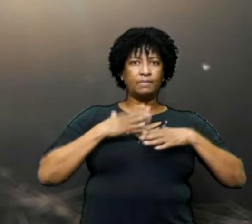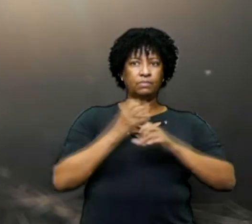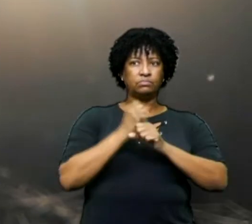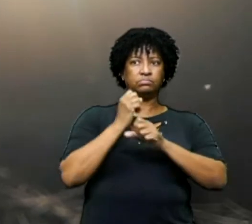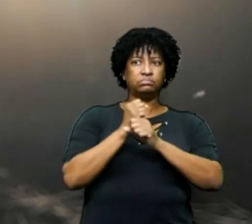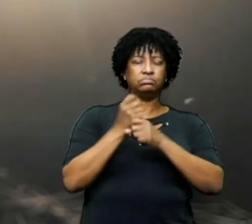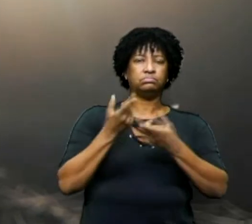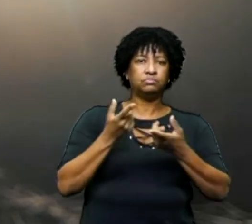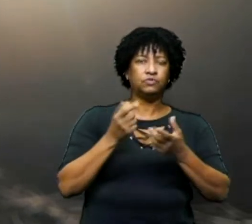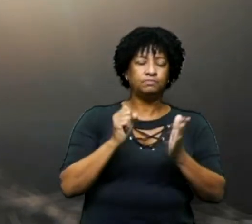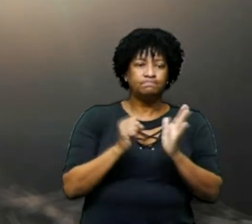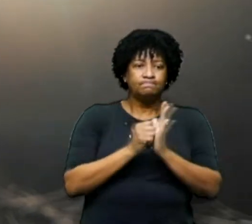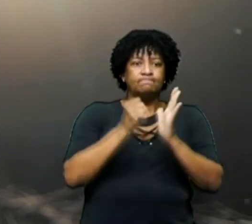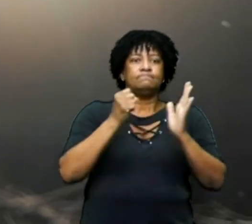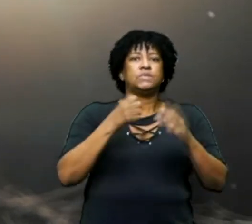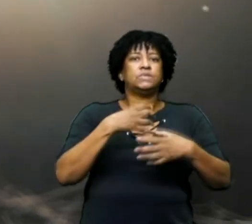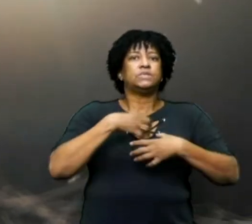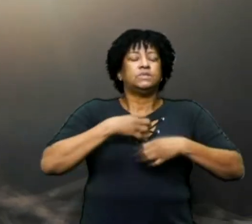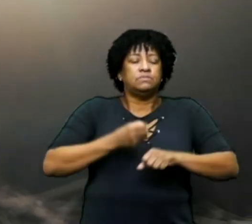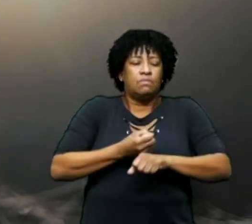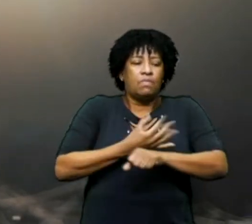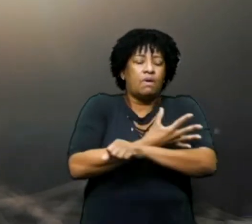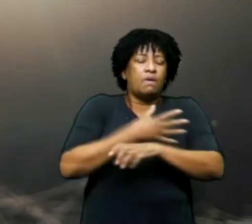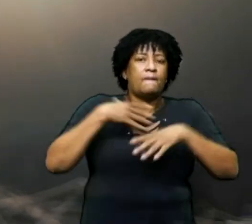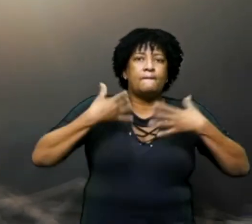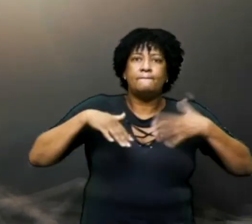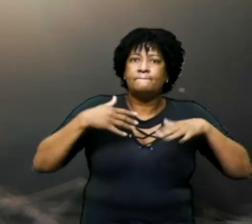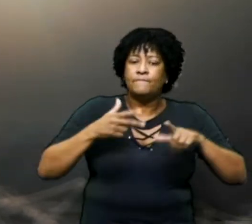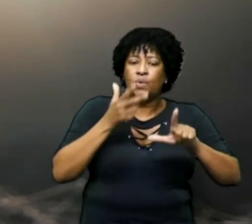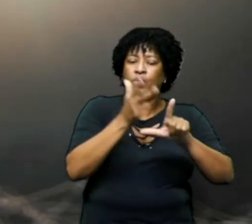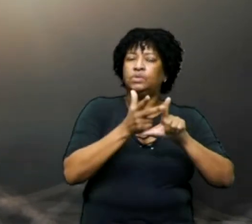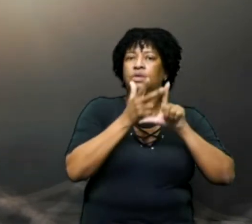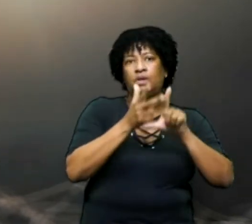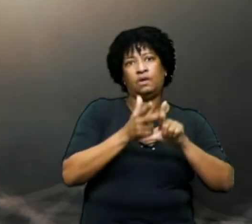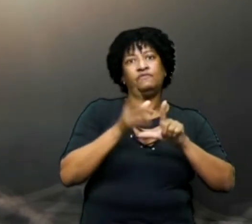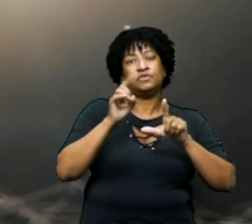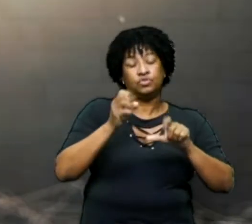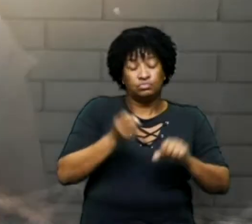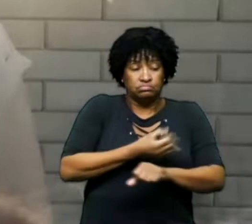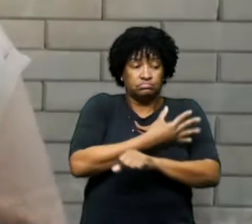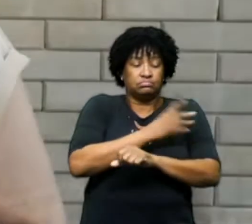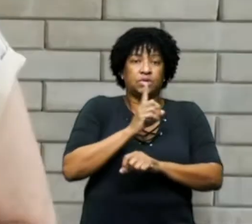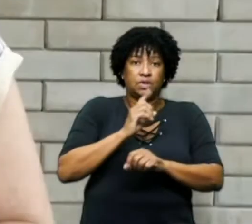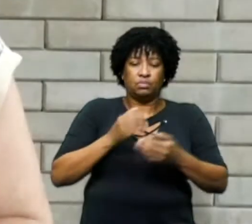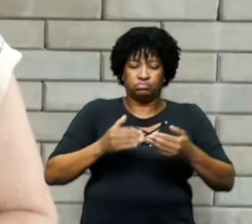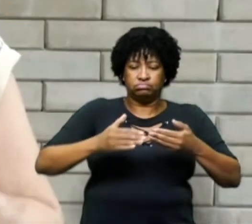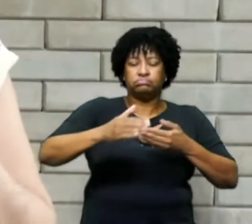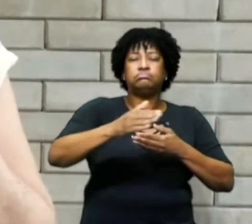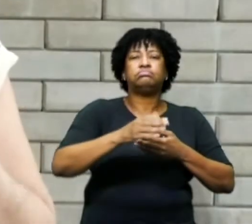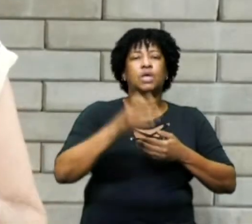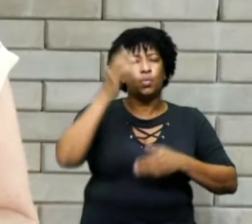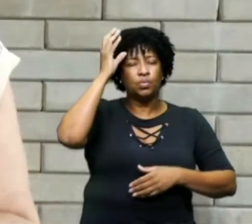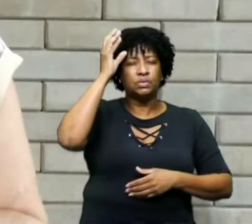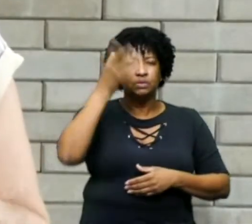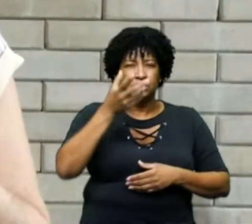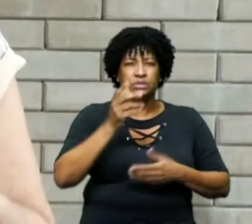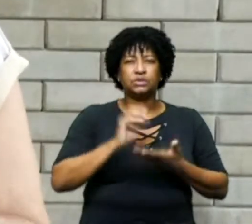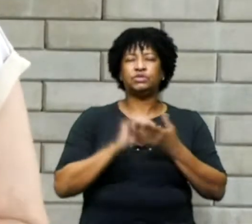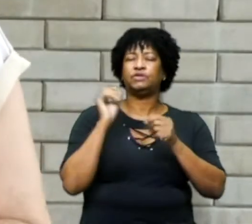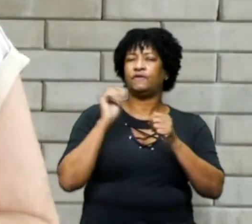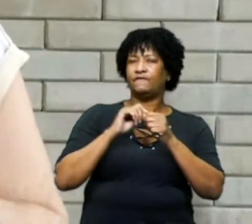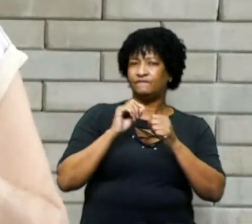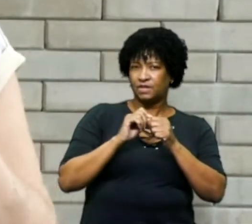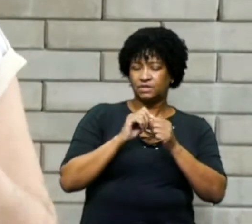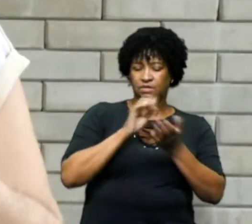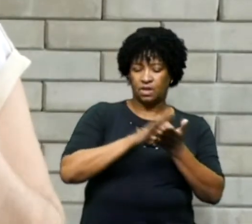transformação é Sueli trouxe aqueles dados para nós foi muito impactante Me emocionei bastante naquela Live mas não foi somente uma emoção a partir daquele